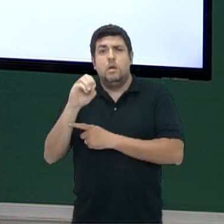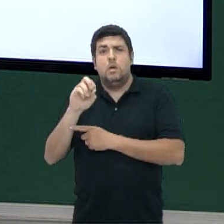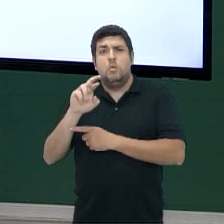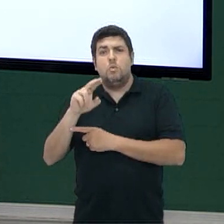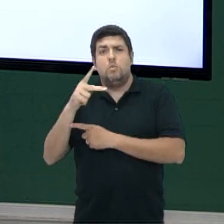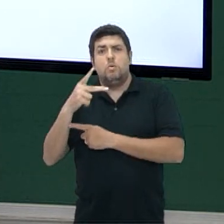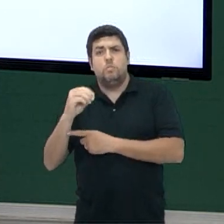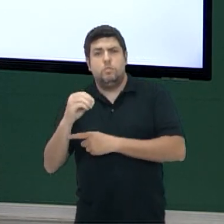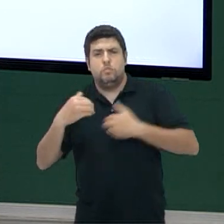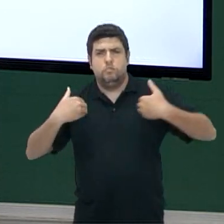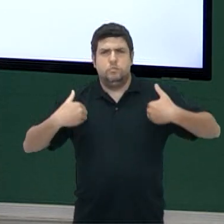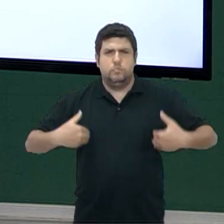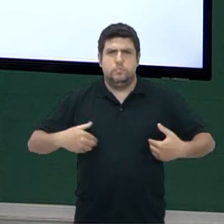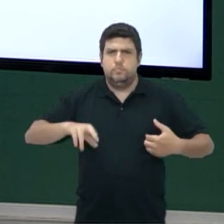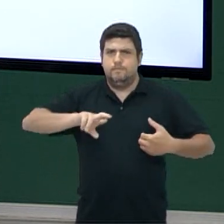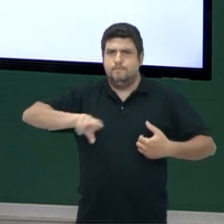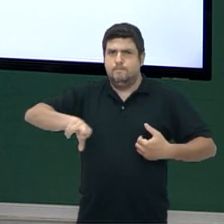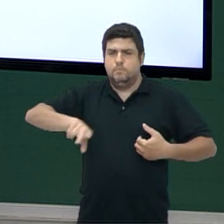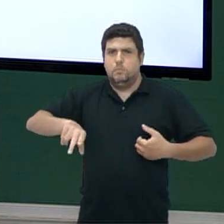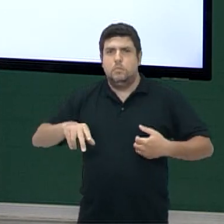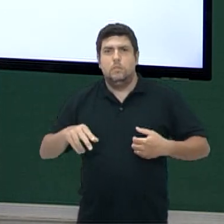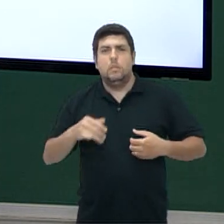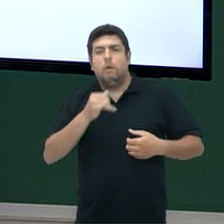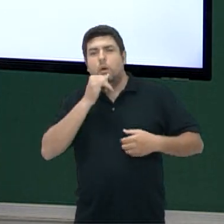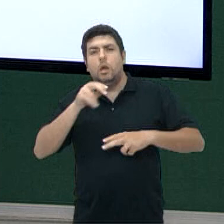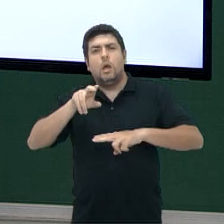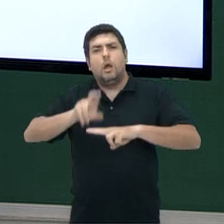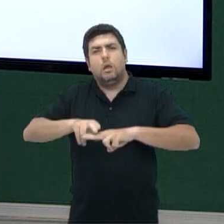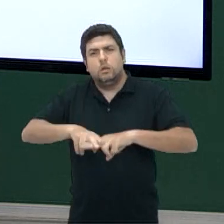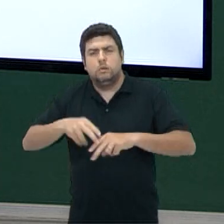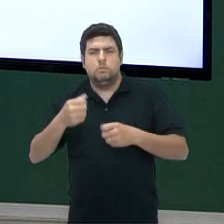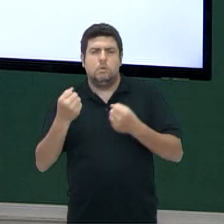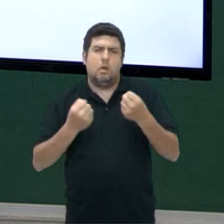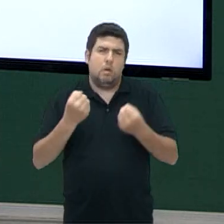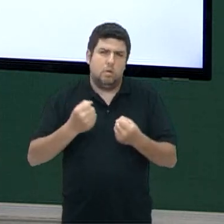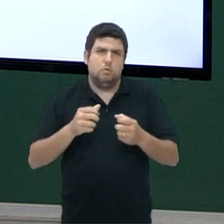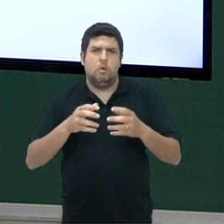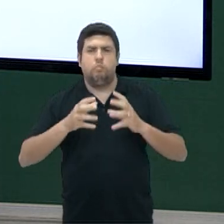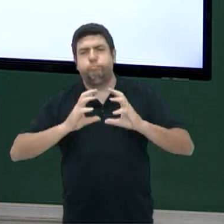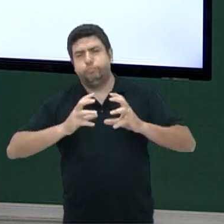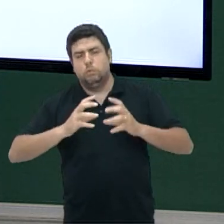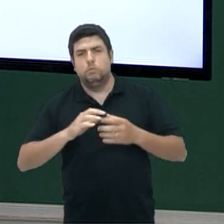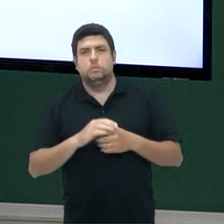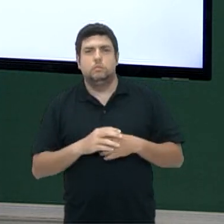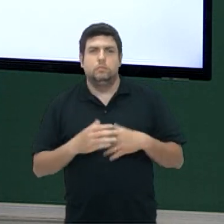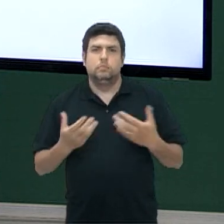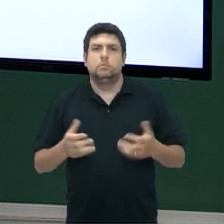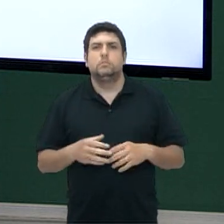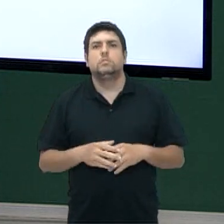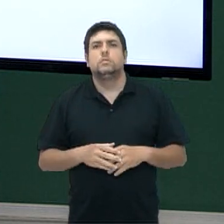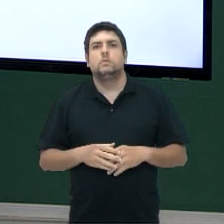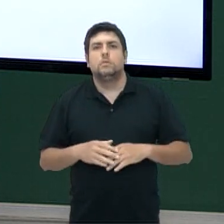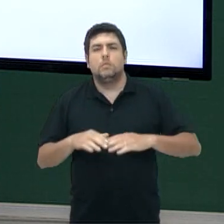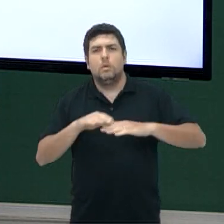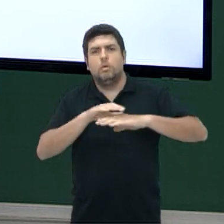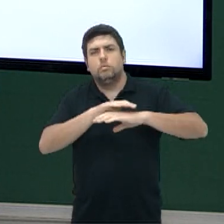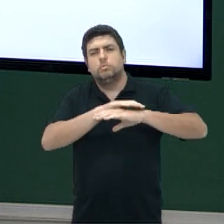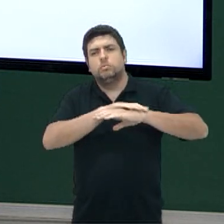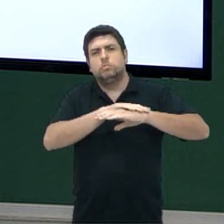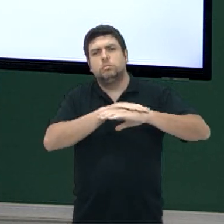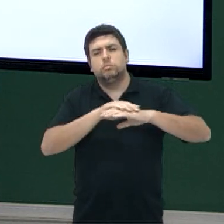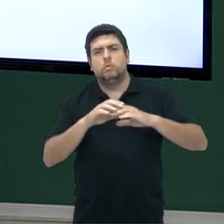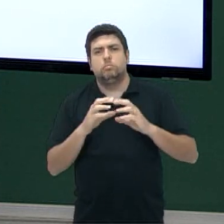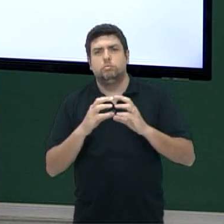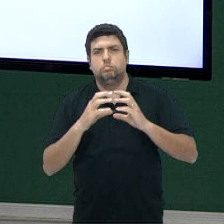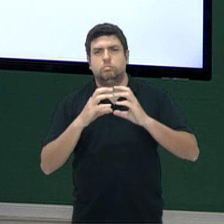bola, sei lá, uma cadeira, sei o que você quiser, né? Uma superfície com atrito, sem polir. Você imagina que essa bola,